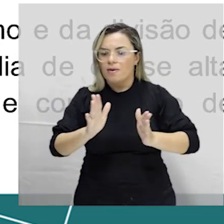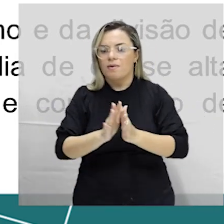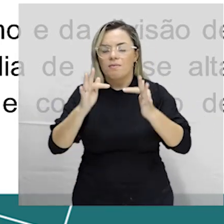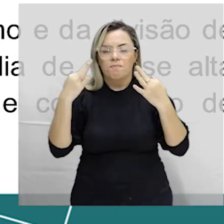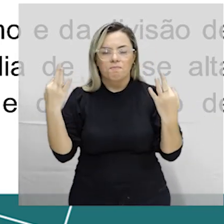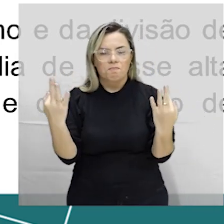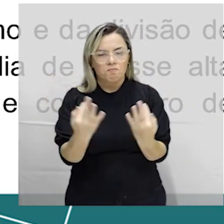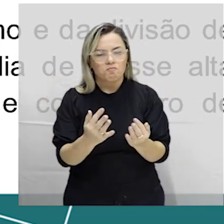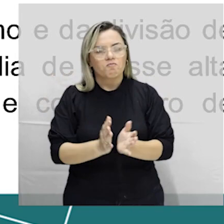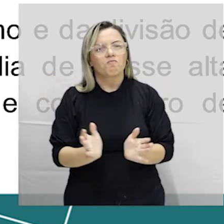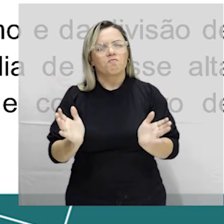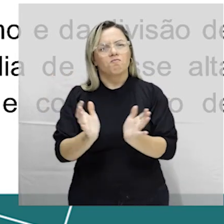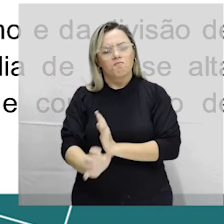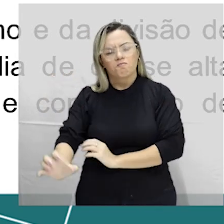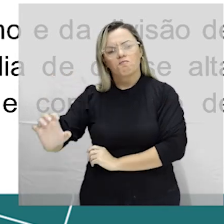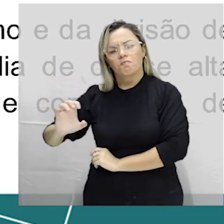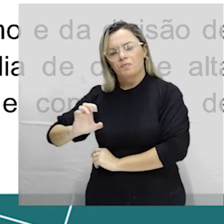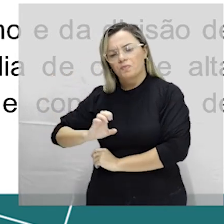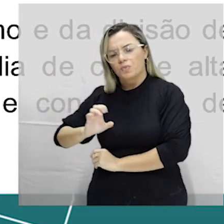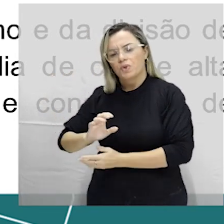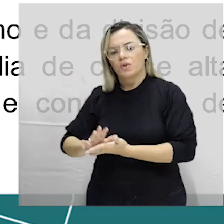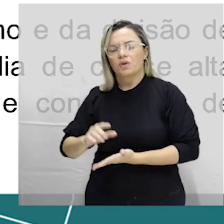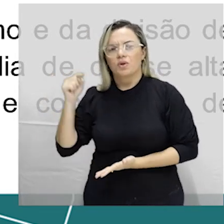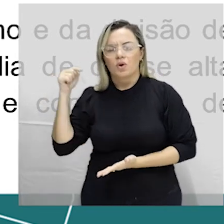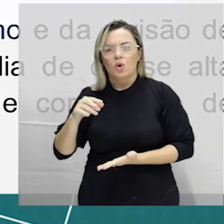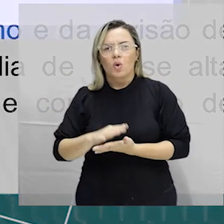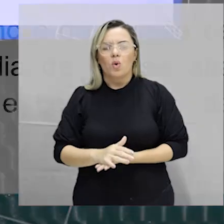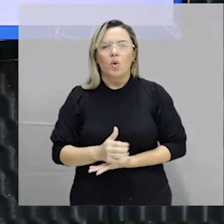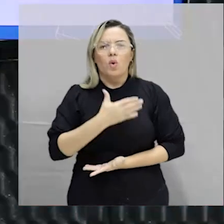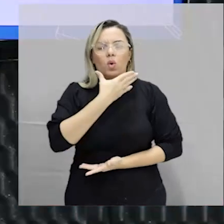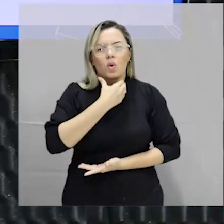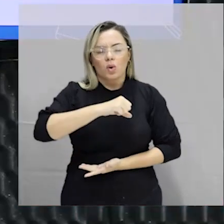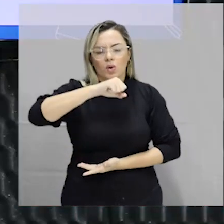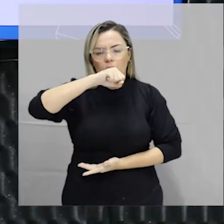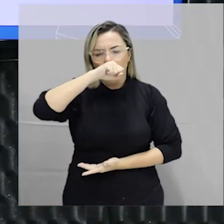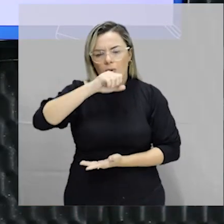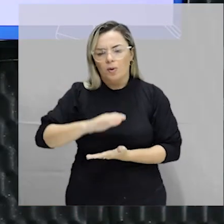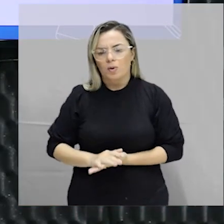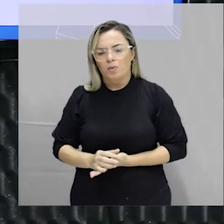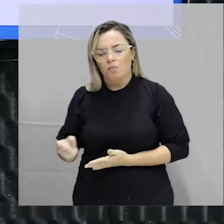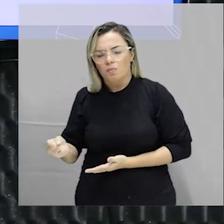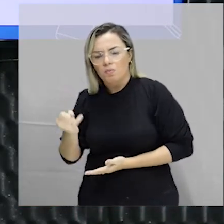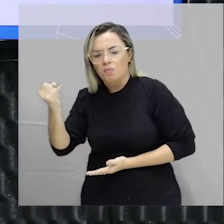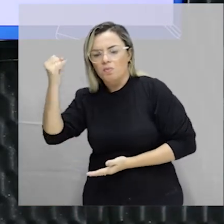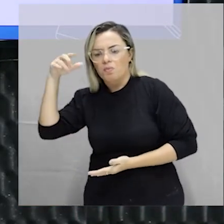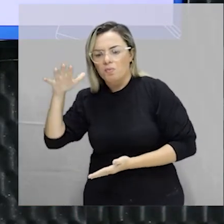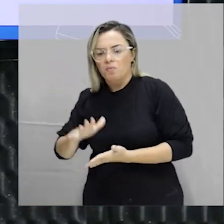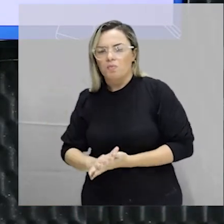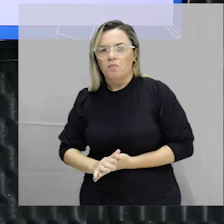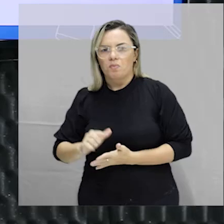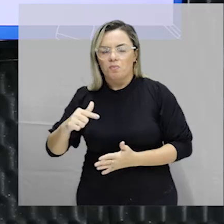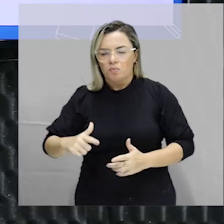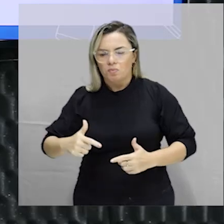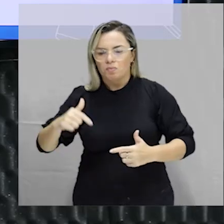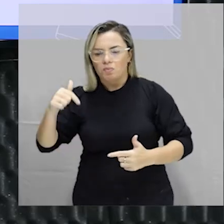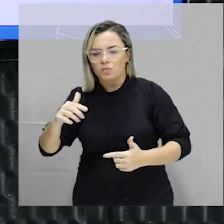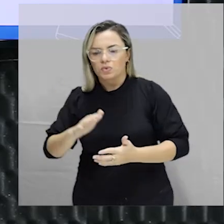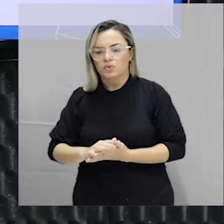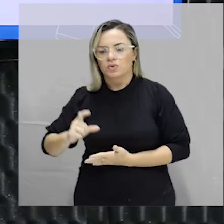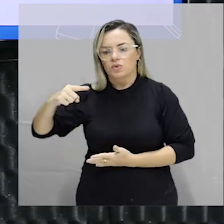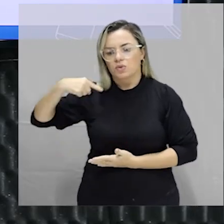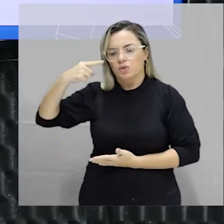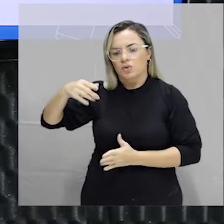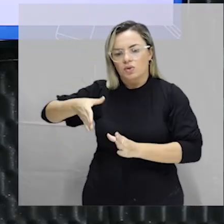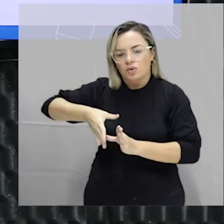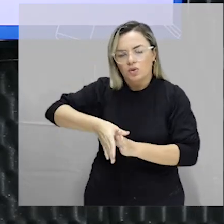boas condições. Seu pai foi um bem-sucedido advogado e conselheiro do governo prussiano também. Então a origem